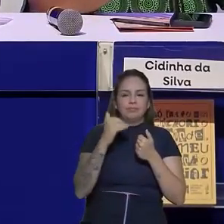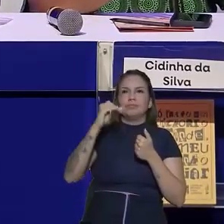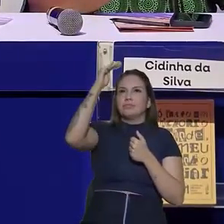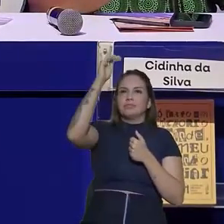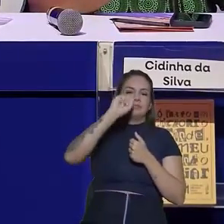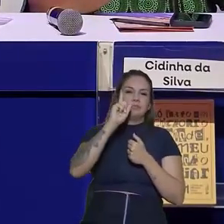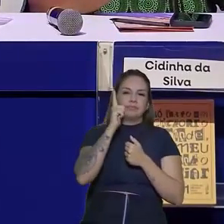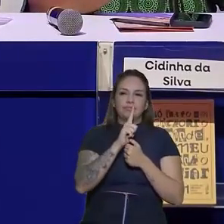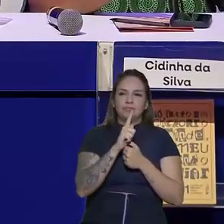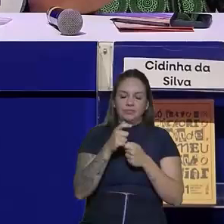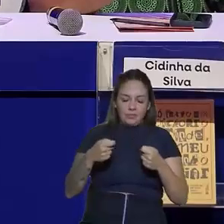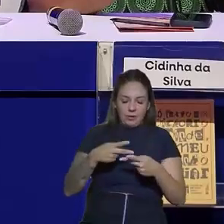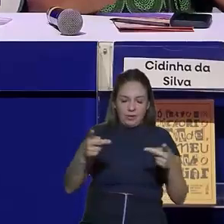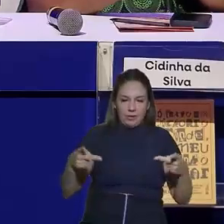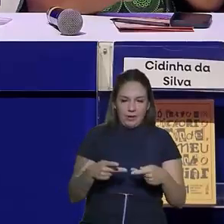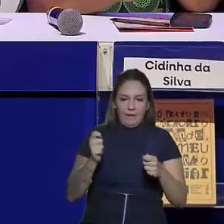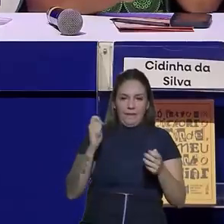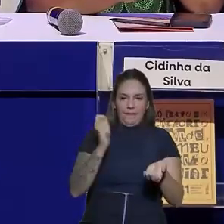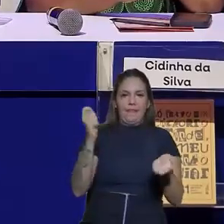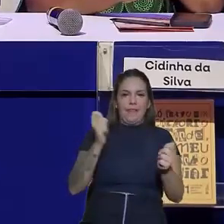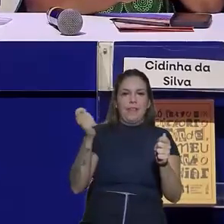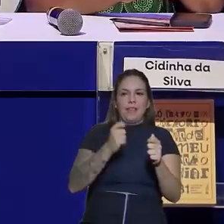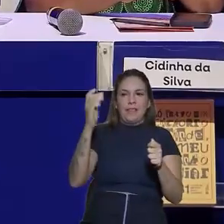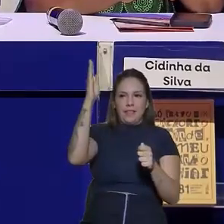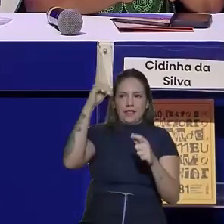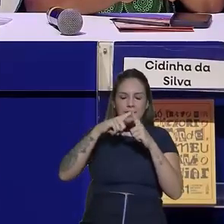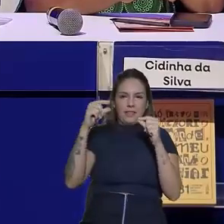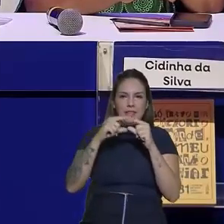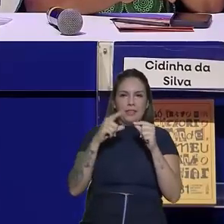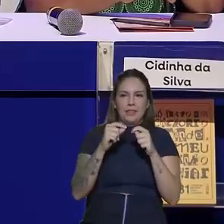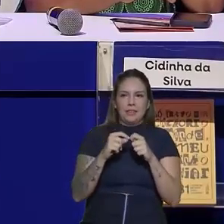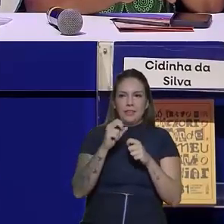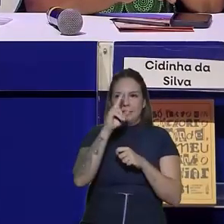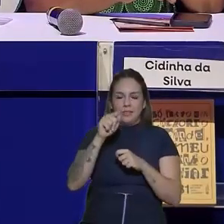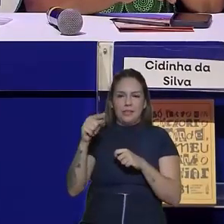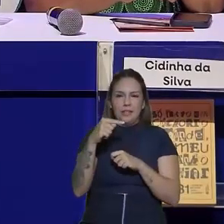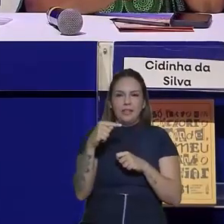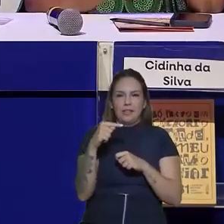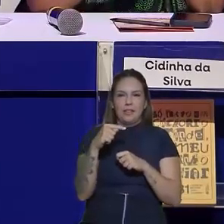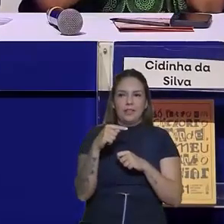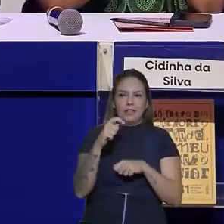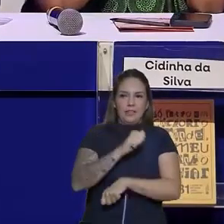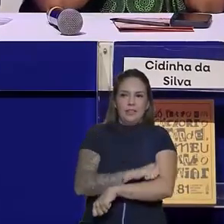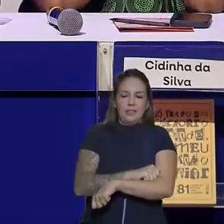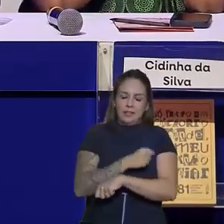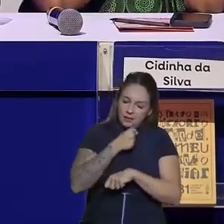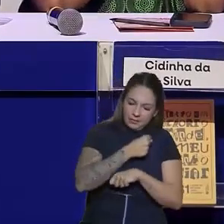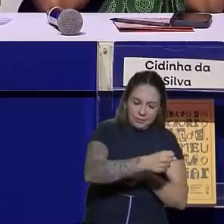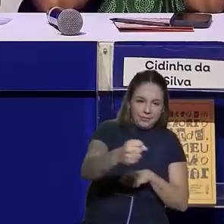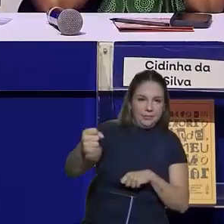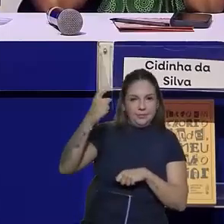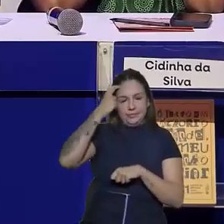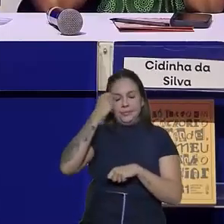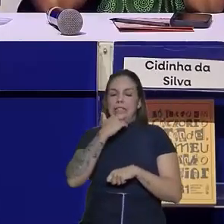nem poderia colocar sua panela de fora para bater em manifestações brasilienses. Outro ponto negativo desta janela que empurra